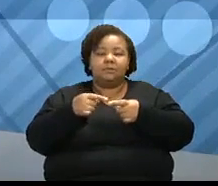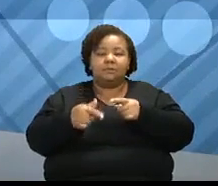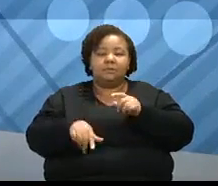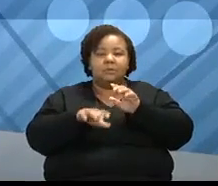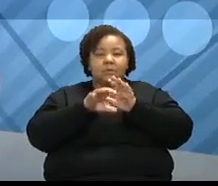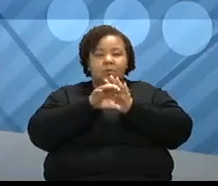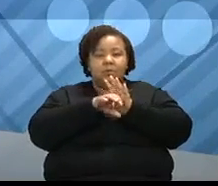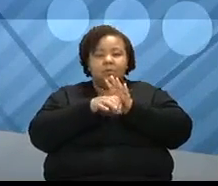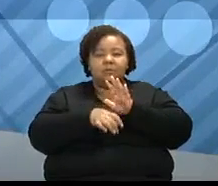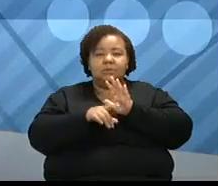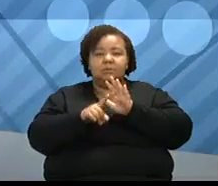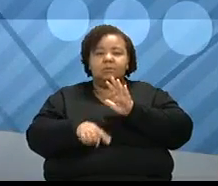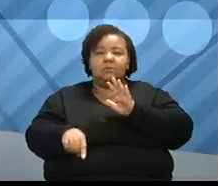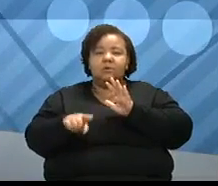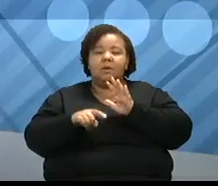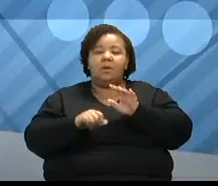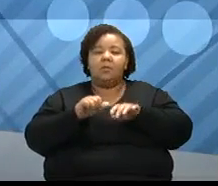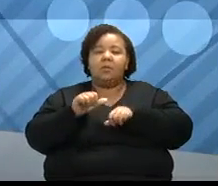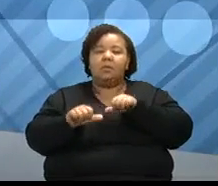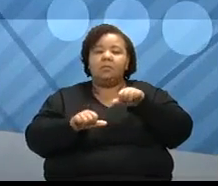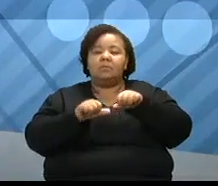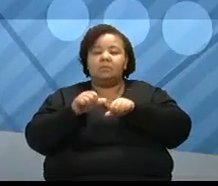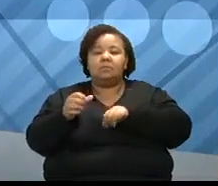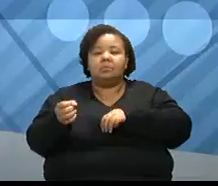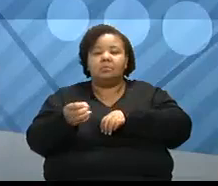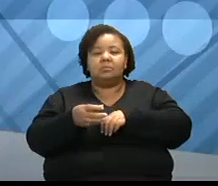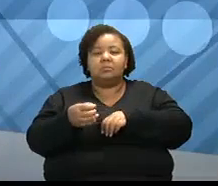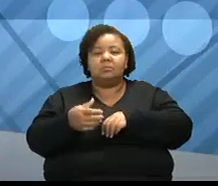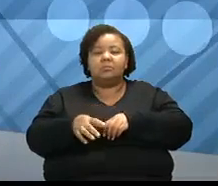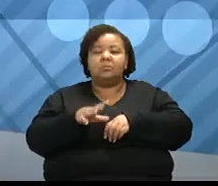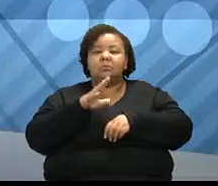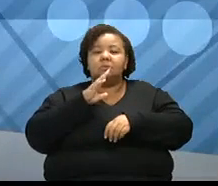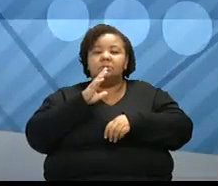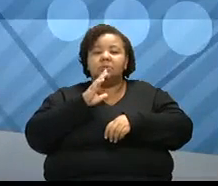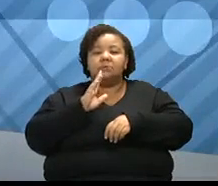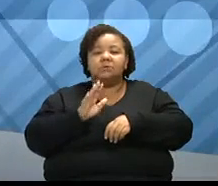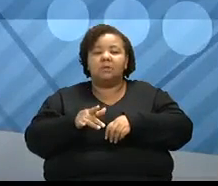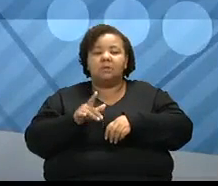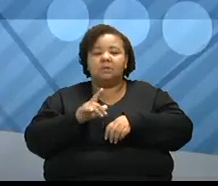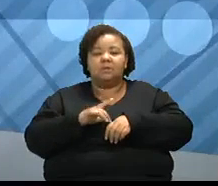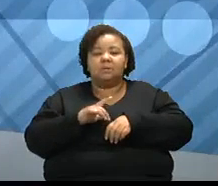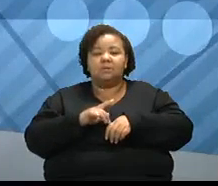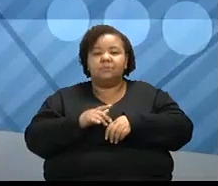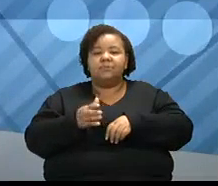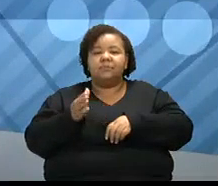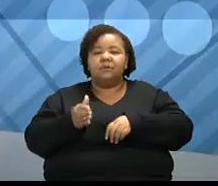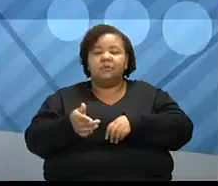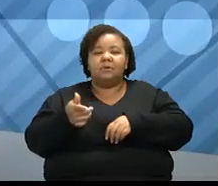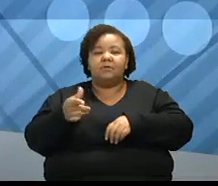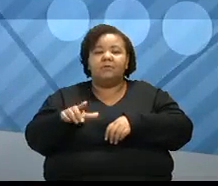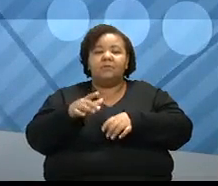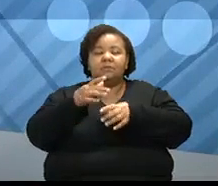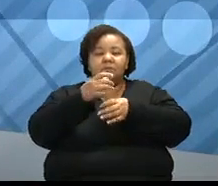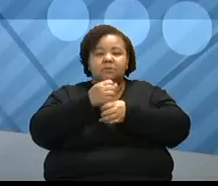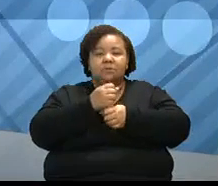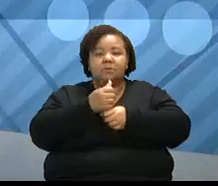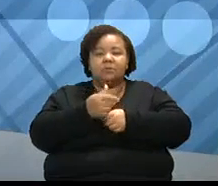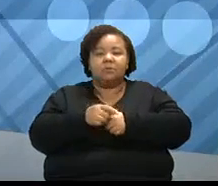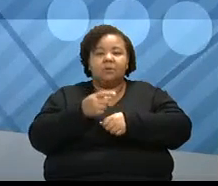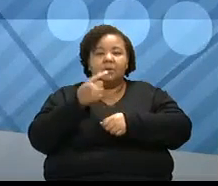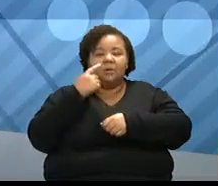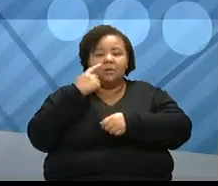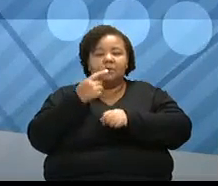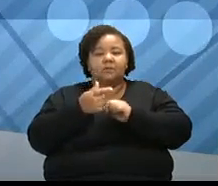conceitos. Então, nada mais é do que uma reestruturação dos conhecimentos que nós temos. E agora, nós vamos calcular a integral de linha que